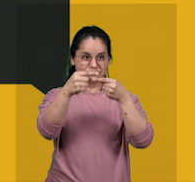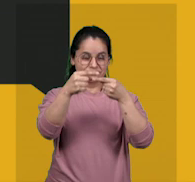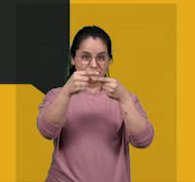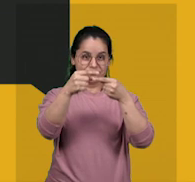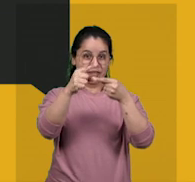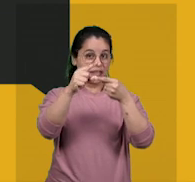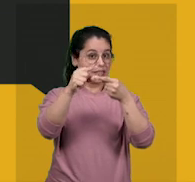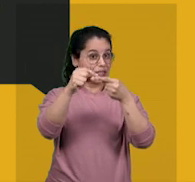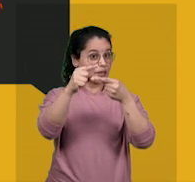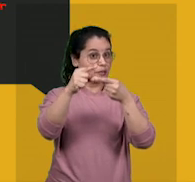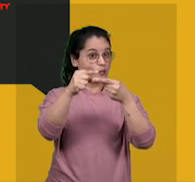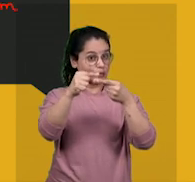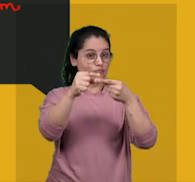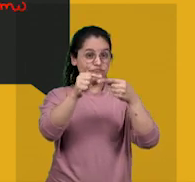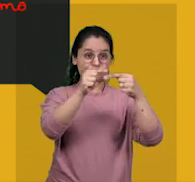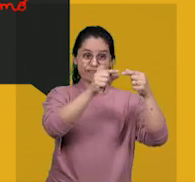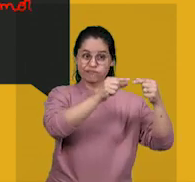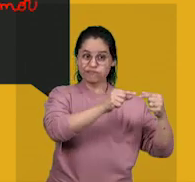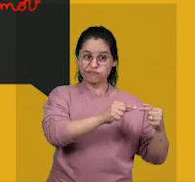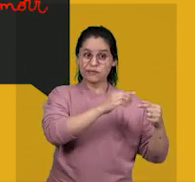e eles morrem.